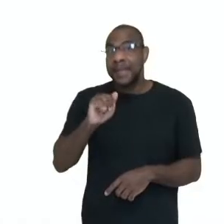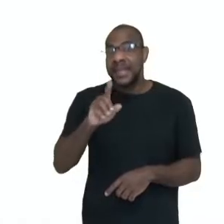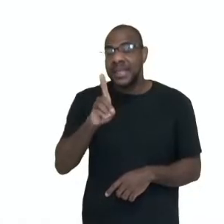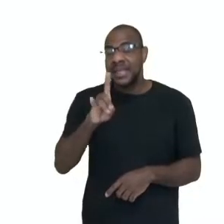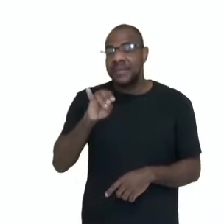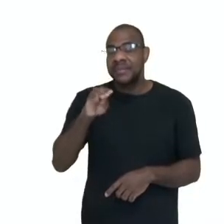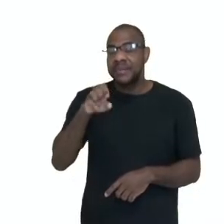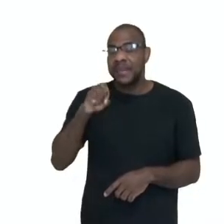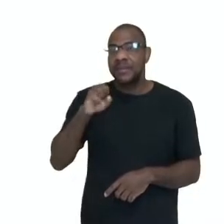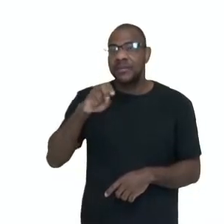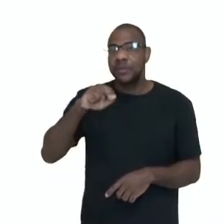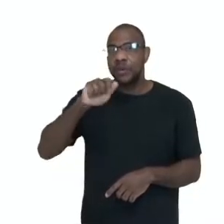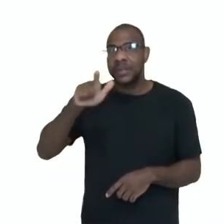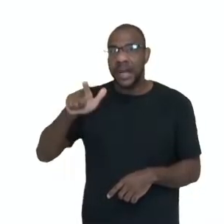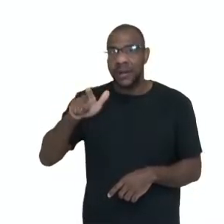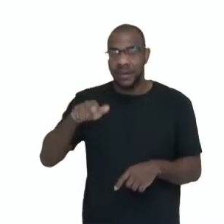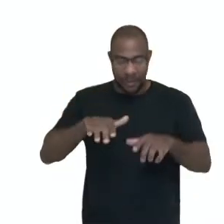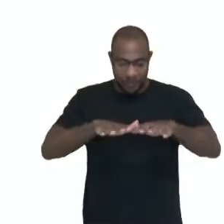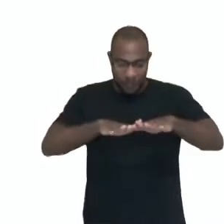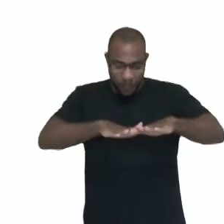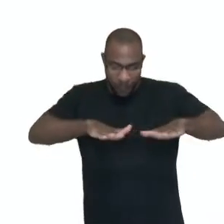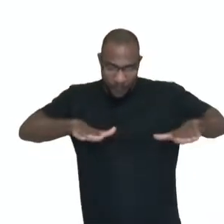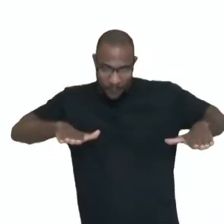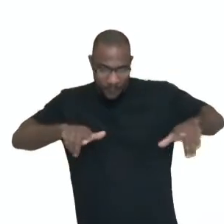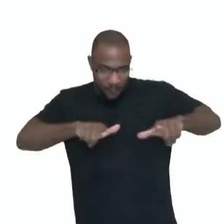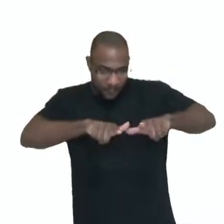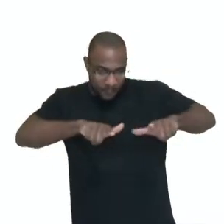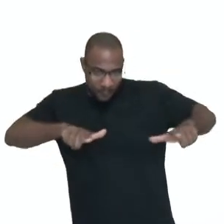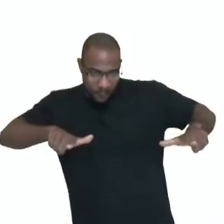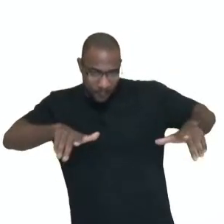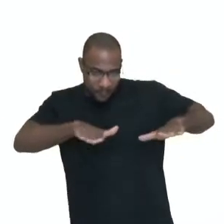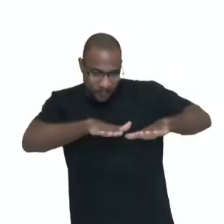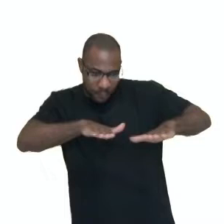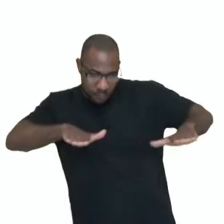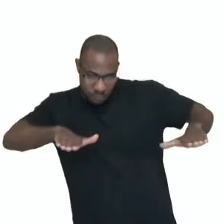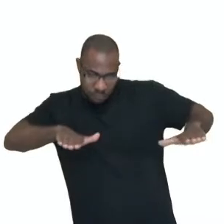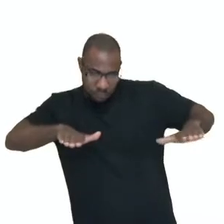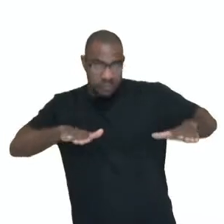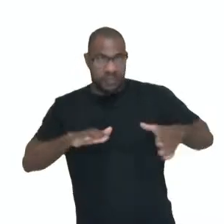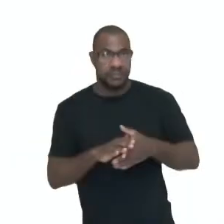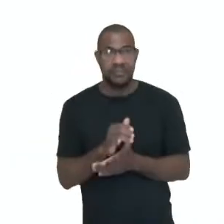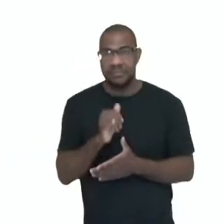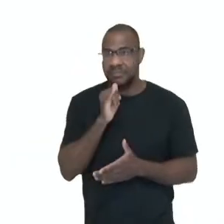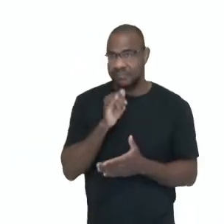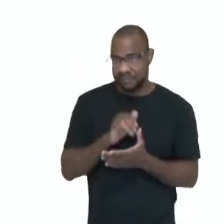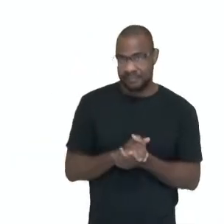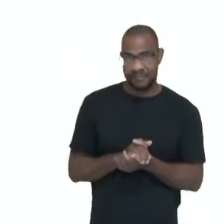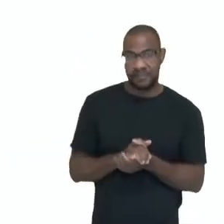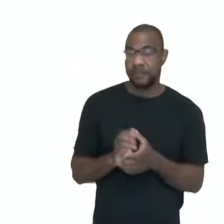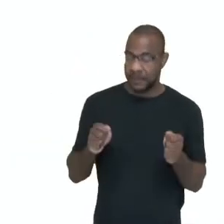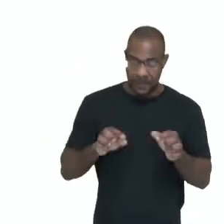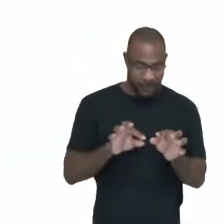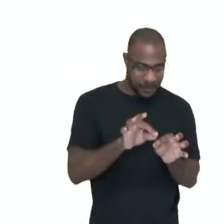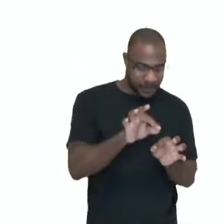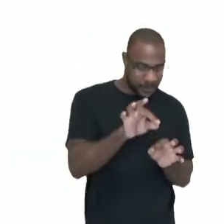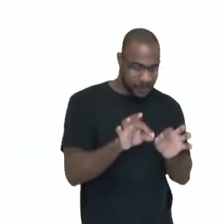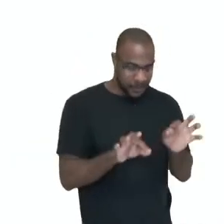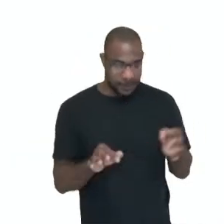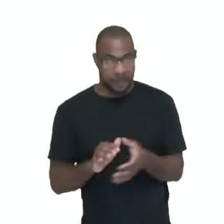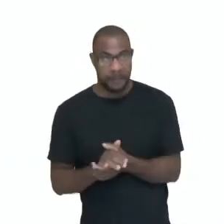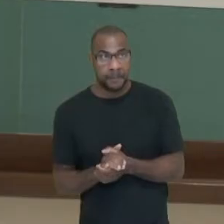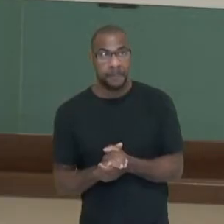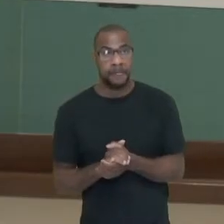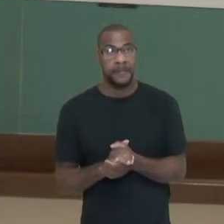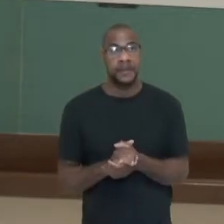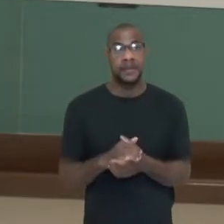seja, superfície, né? Ah, vocês vão dizer, mas professor, eu posso calcular a superfície da Terra? Sim, mas eu tenho que